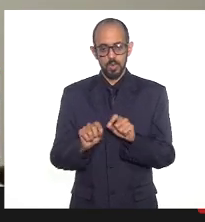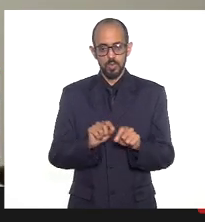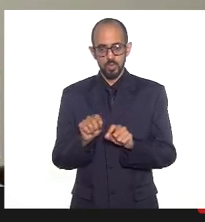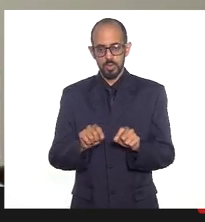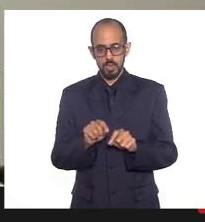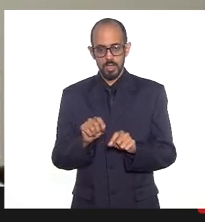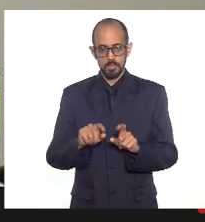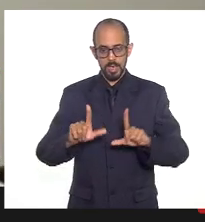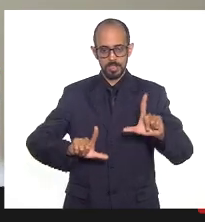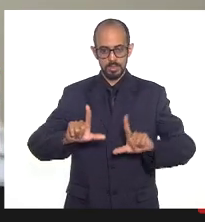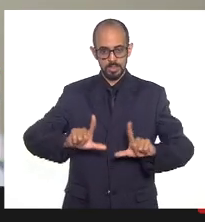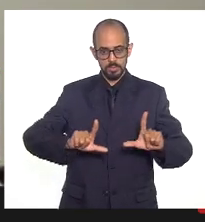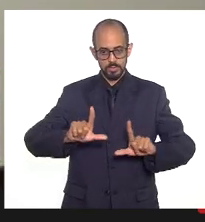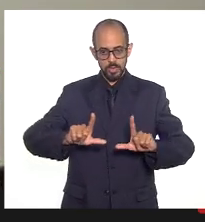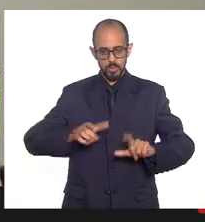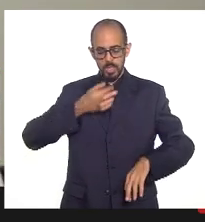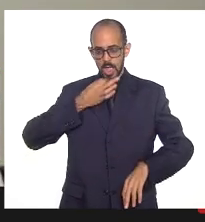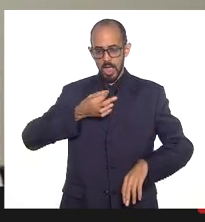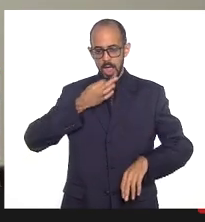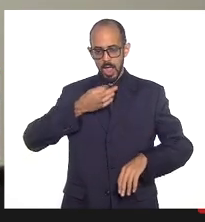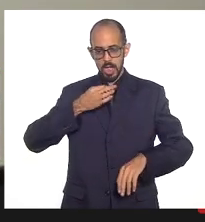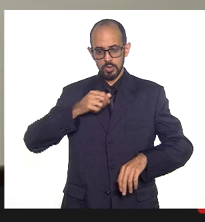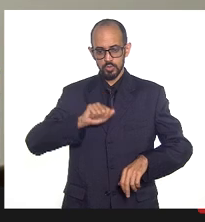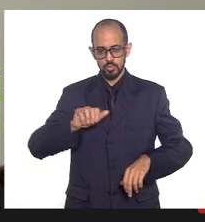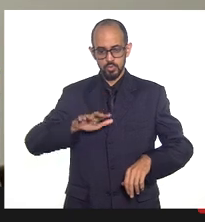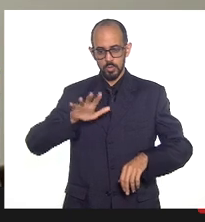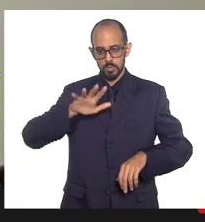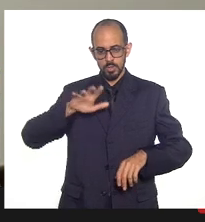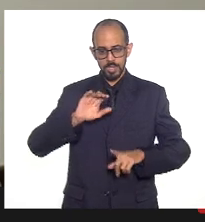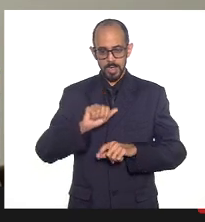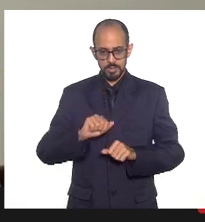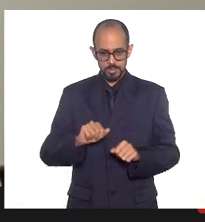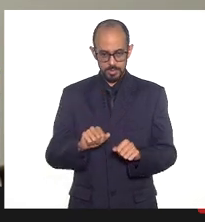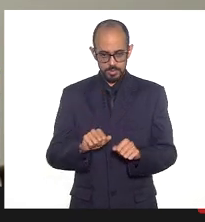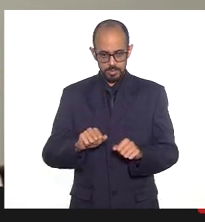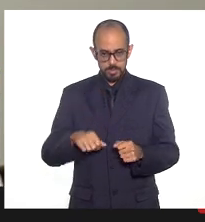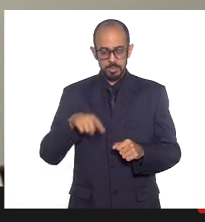para as TVs e rádios comunitárias,